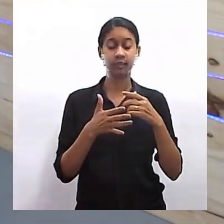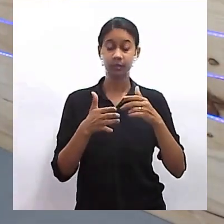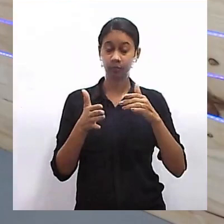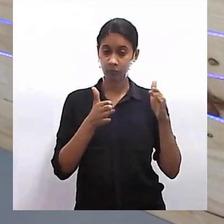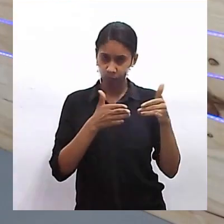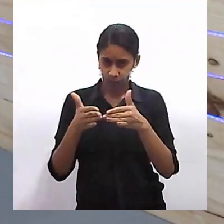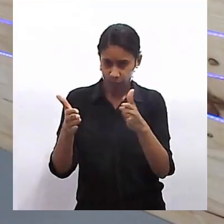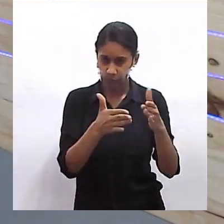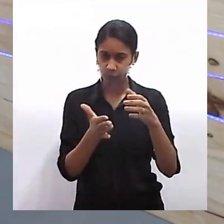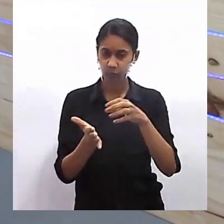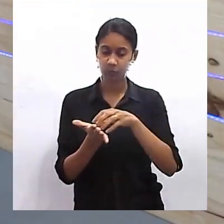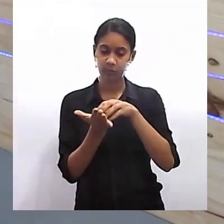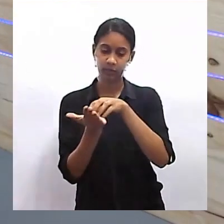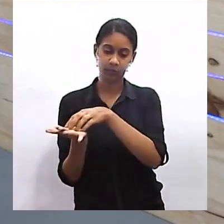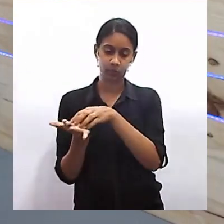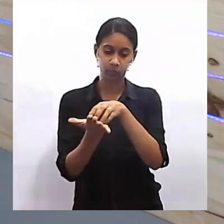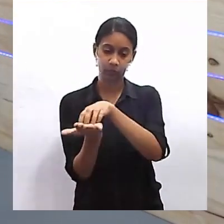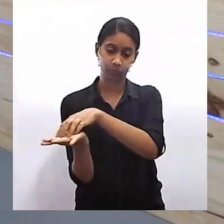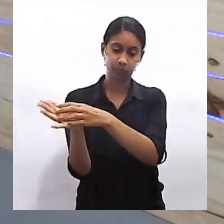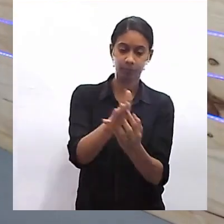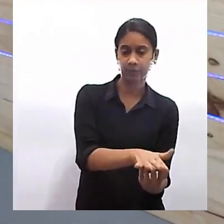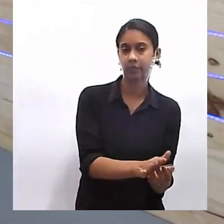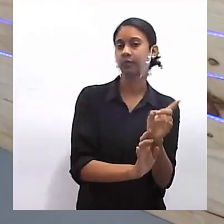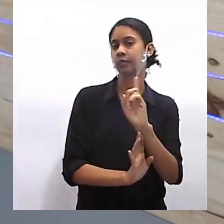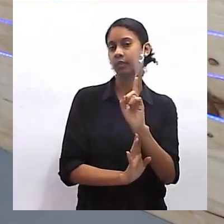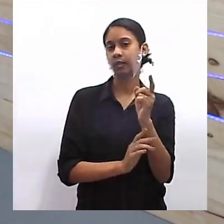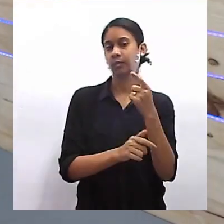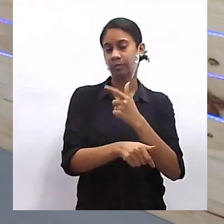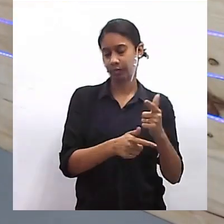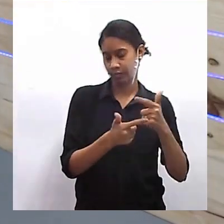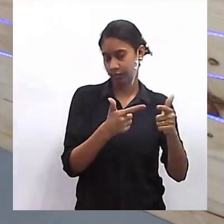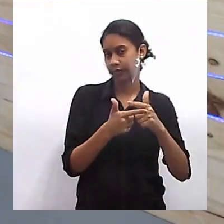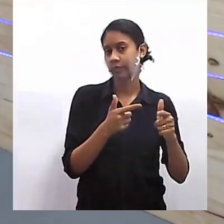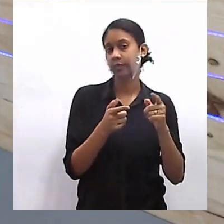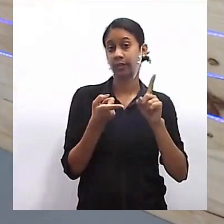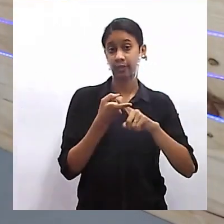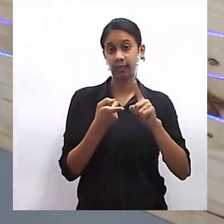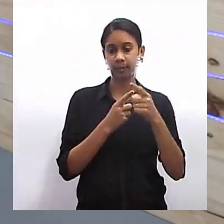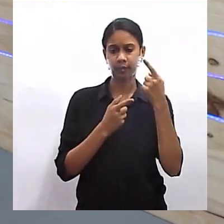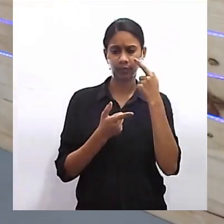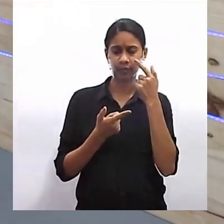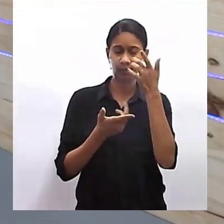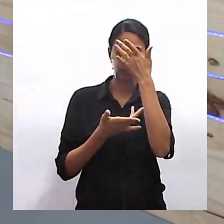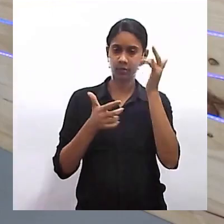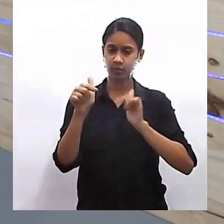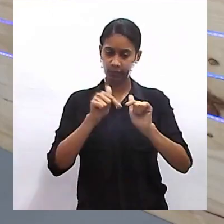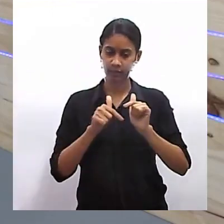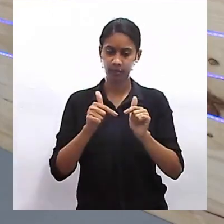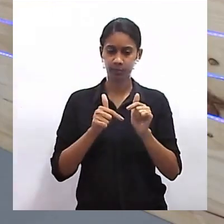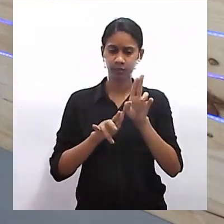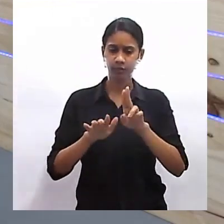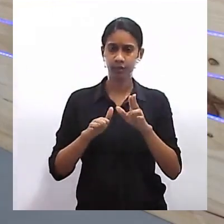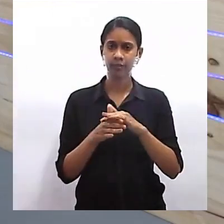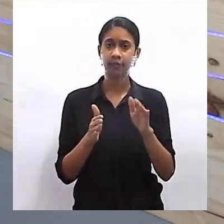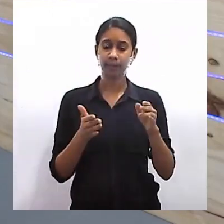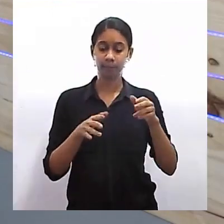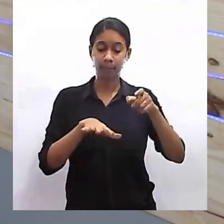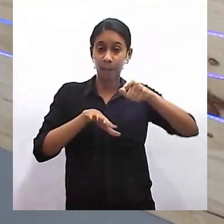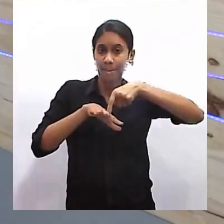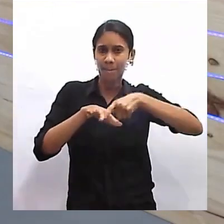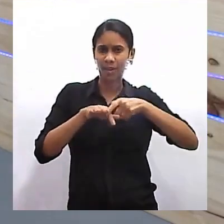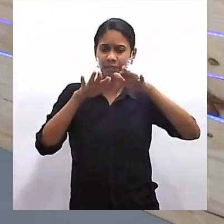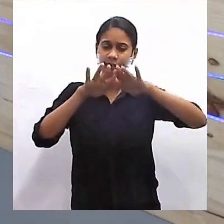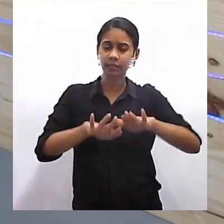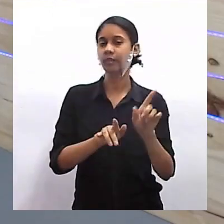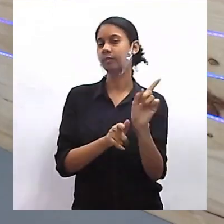avaria. A gente também tem que se atentar também se aquele funcionário, quando for carregar a carga, ele não vai botar um pé, não vai fazer algo